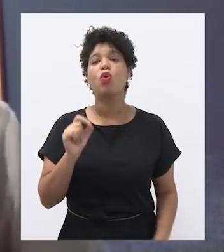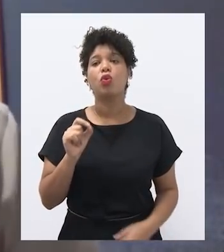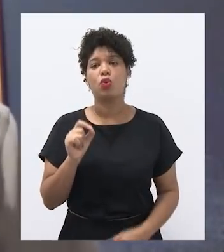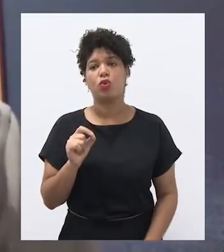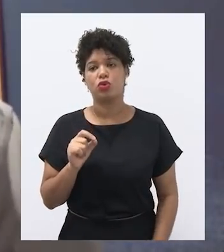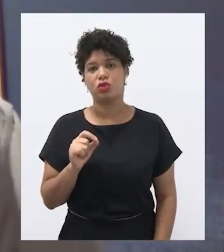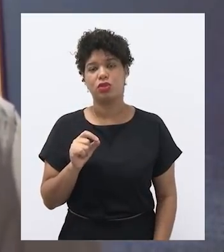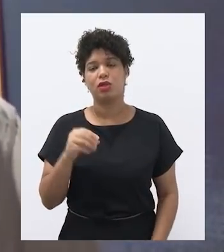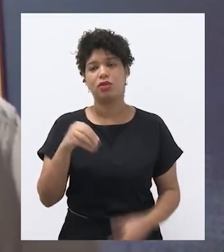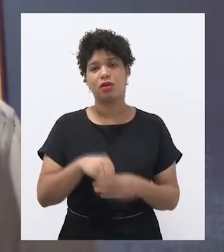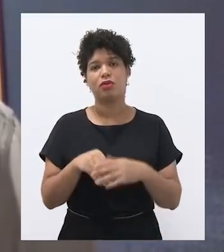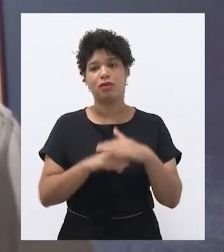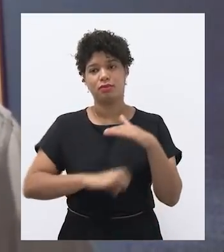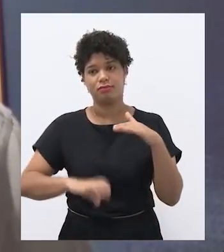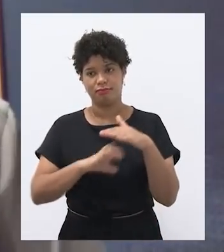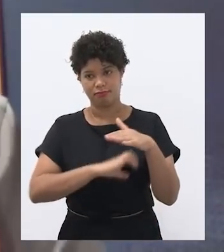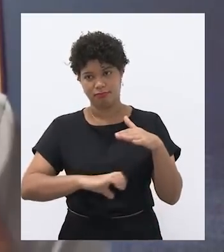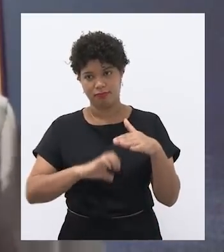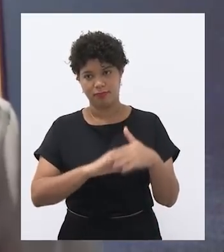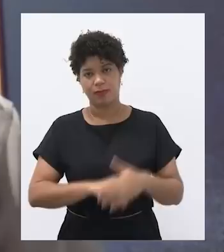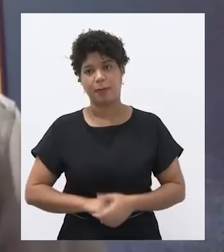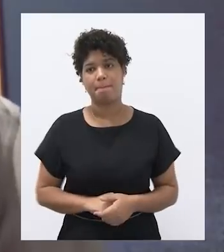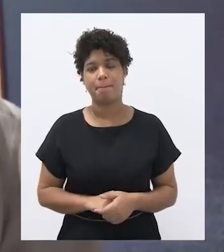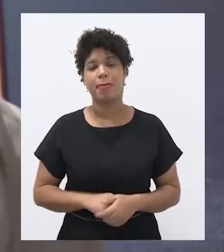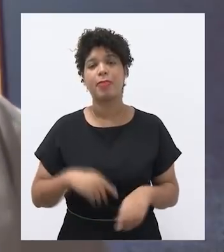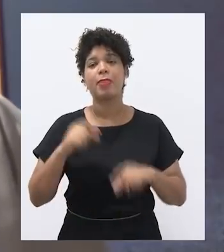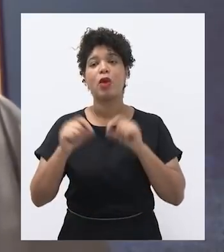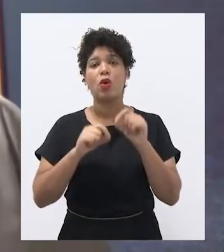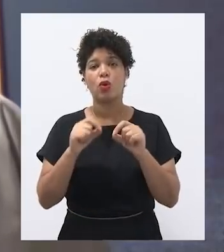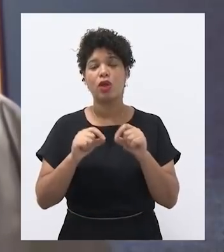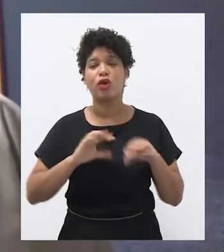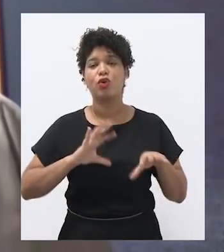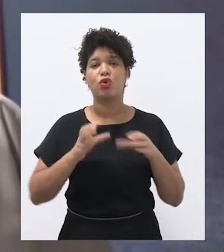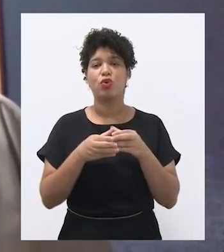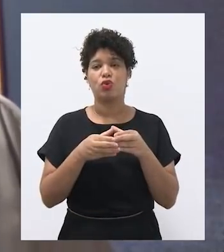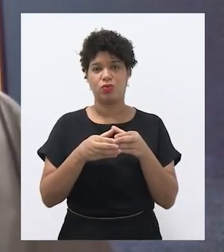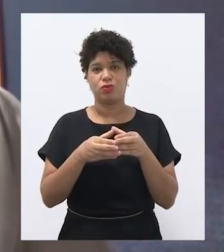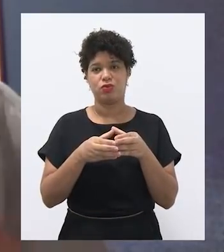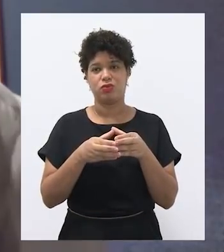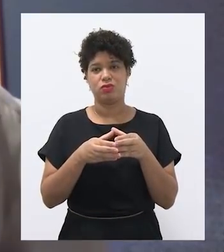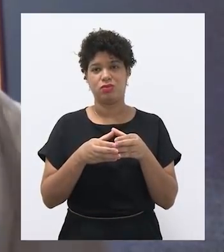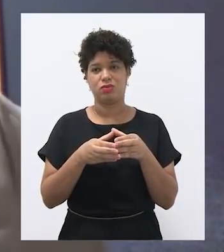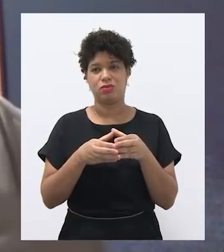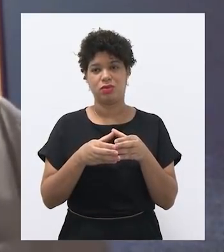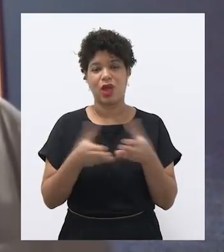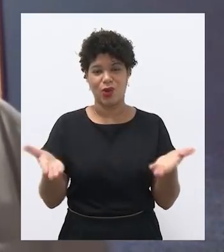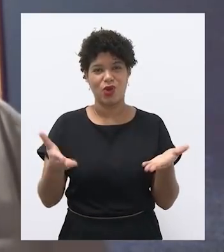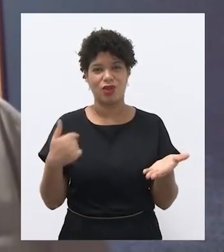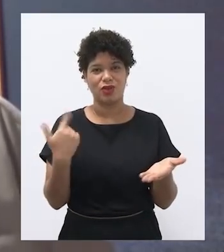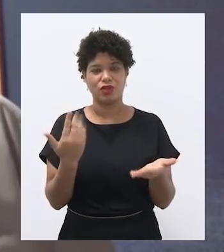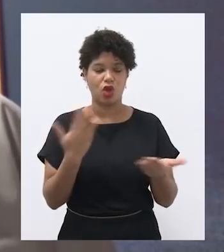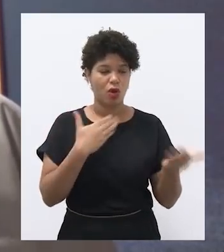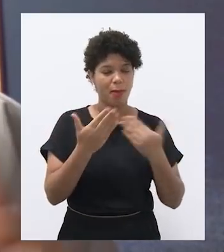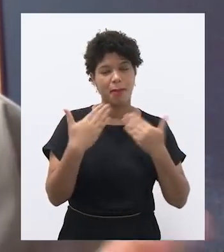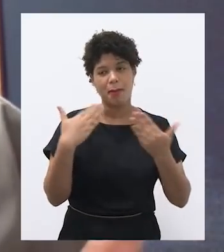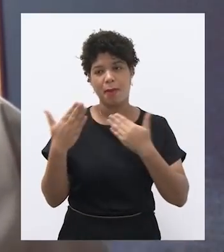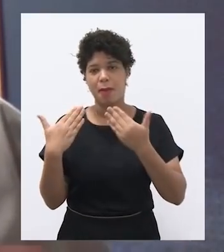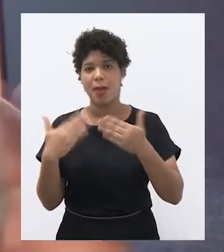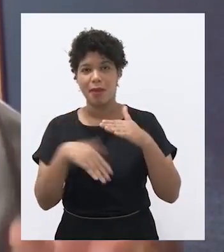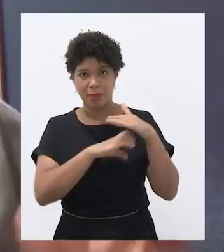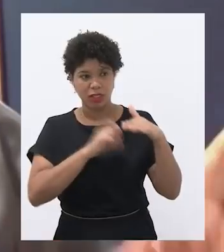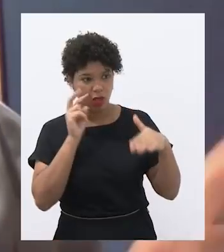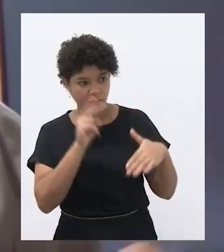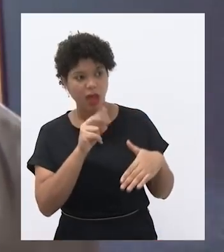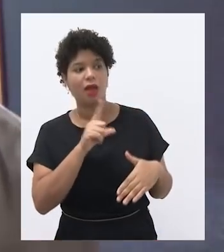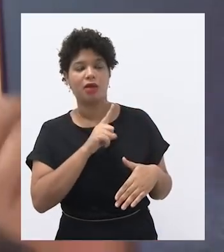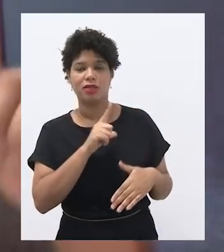em empresas, são as sessões em grupo. Isso aqui que nós estamos fazendo. Então, a semana que vem